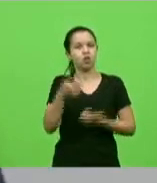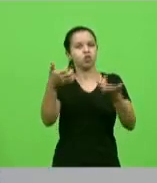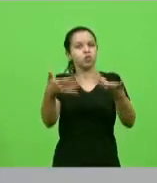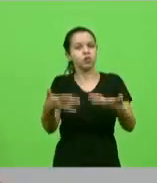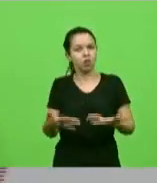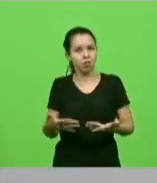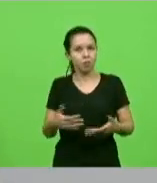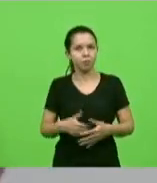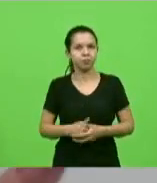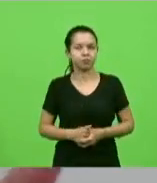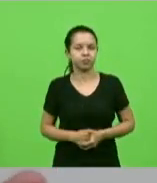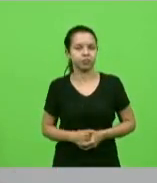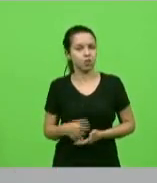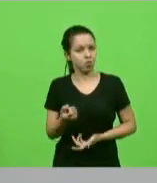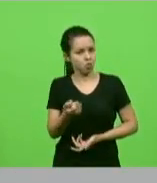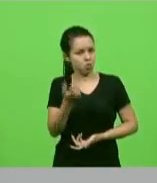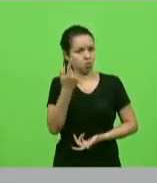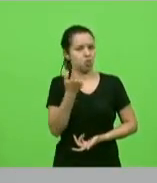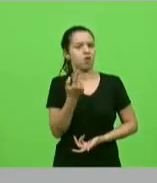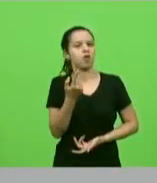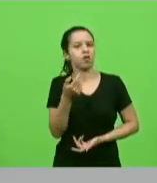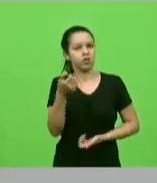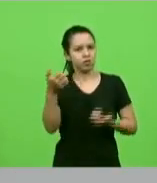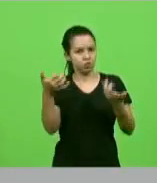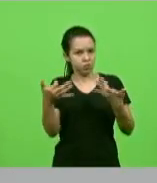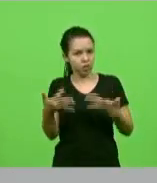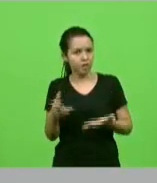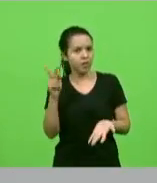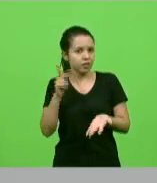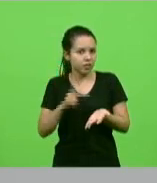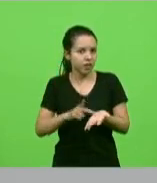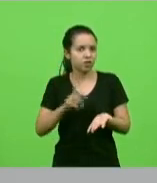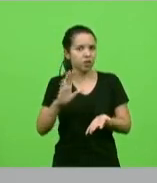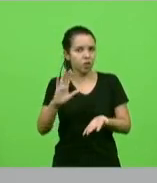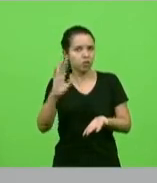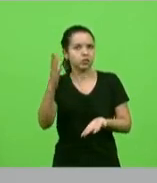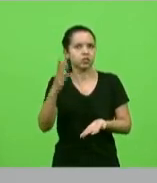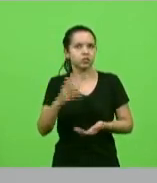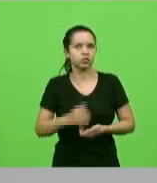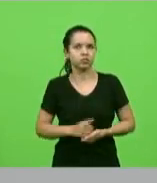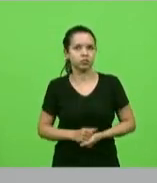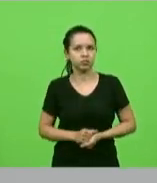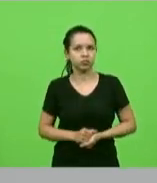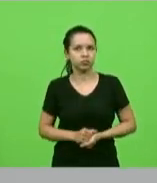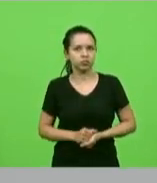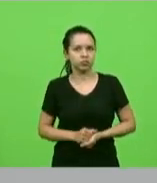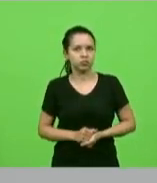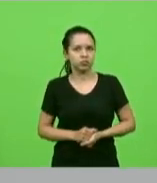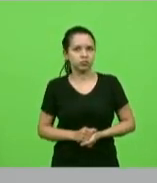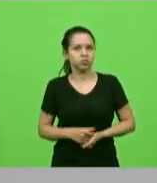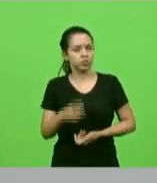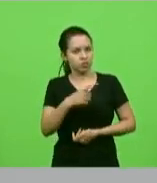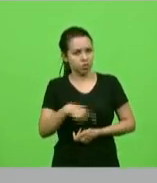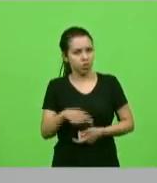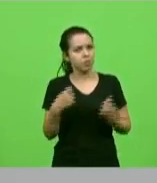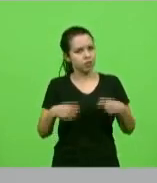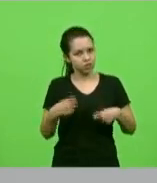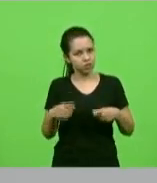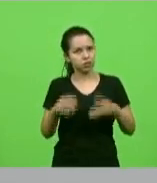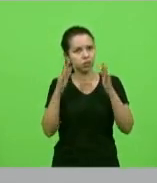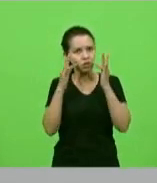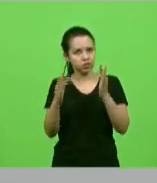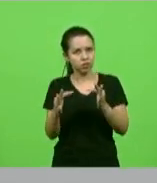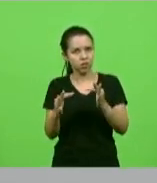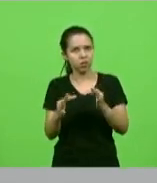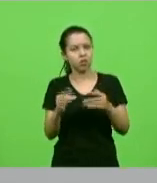remeteram, curiosamente, à realidade dos fatos naqueles momentos vivenciados. Para tal, observemos, senhores.